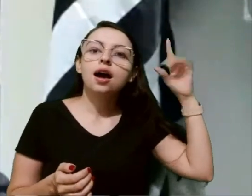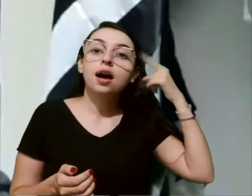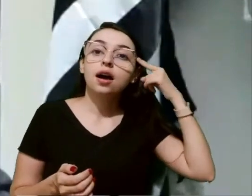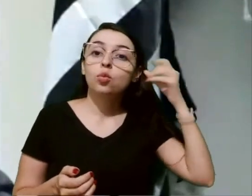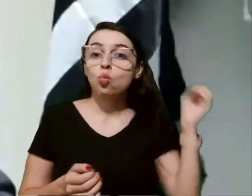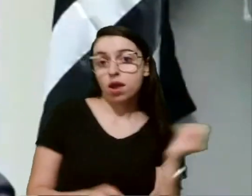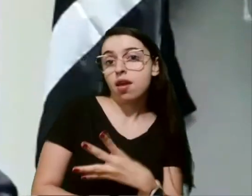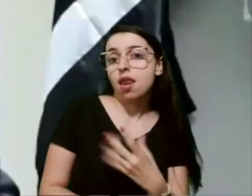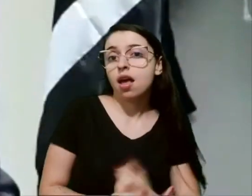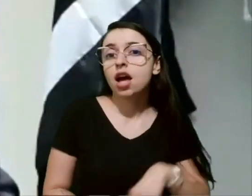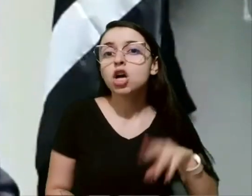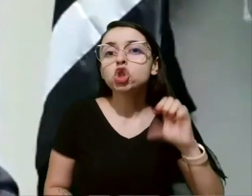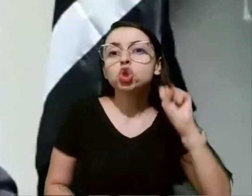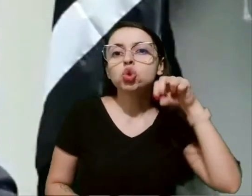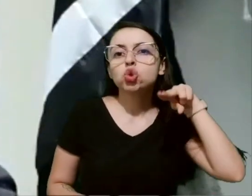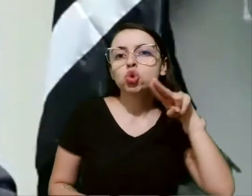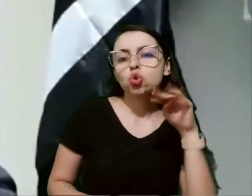algorítmica,